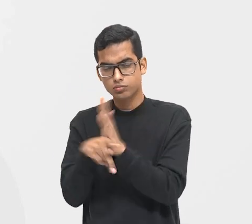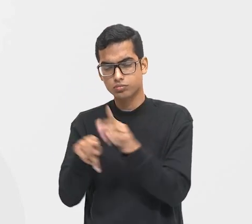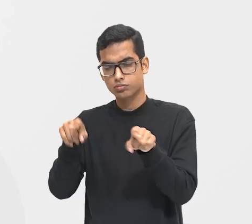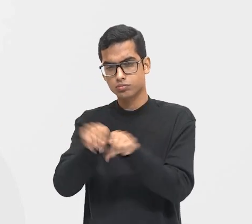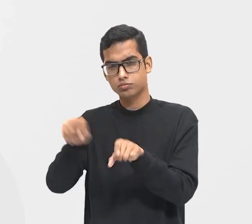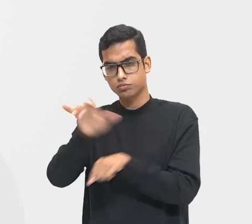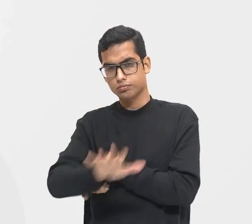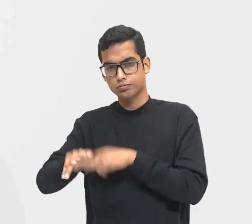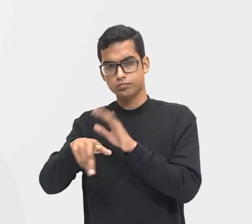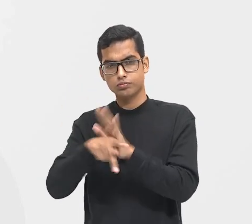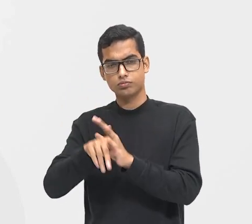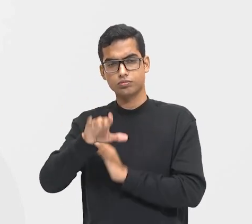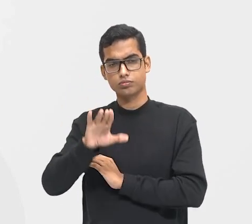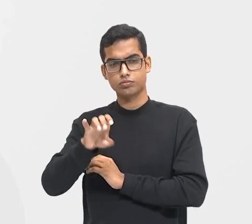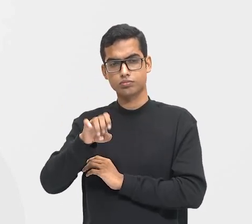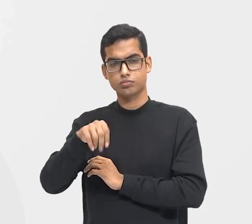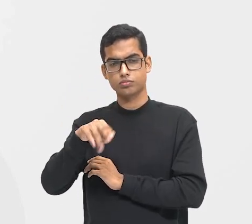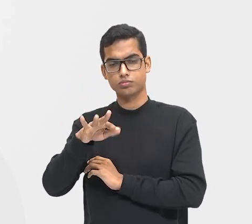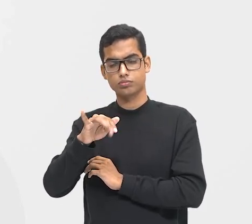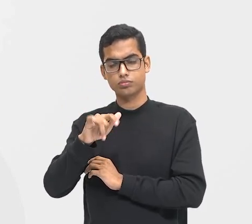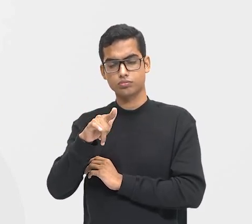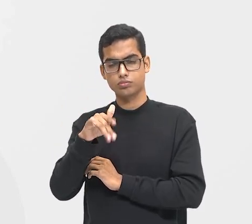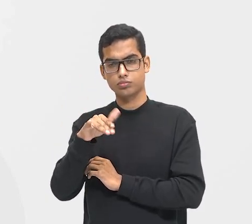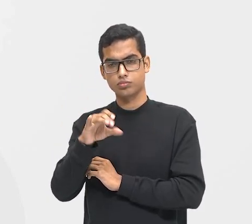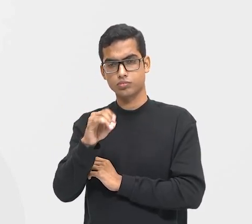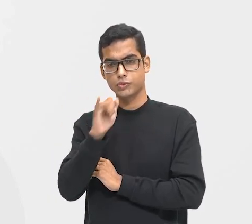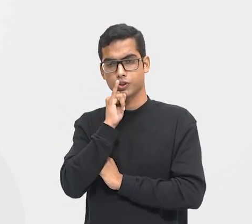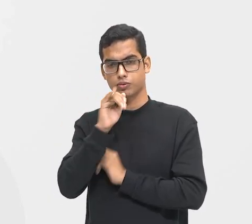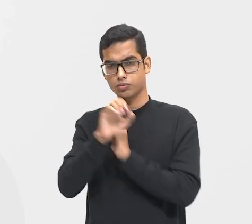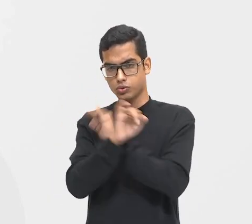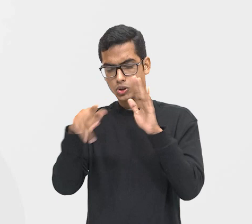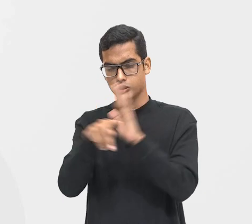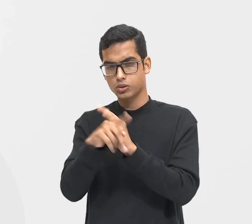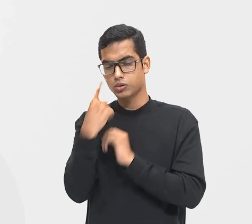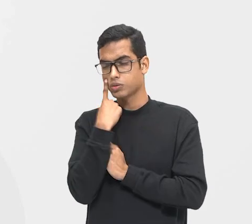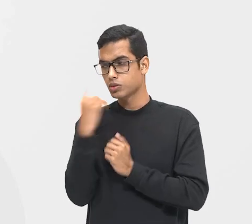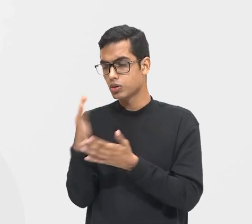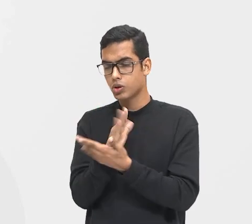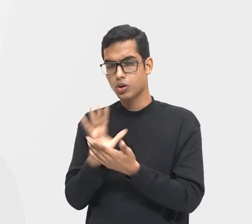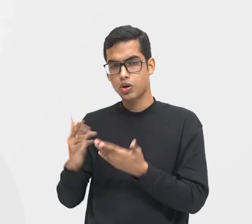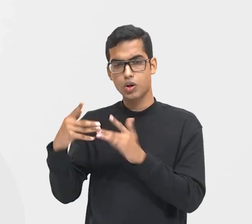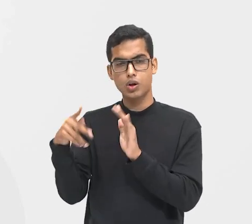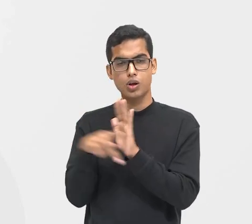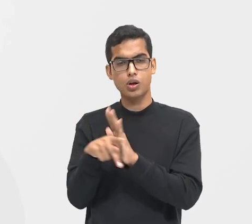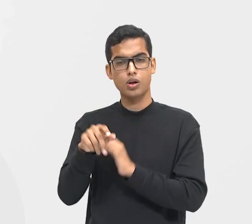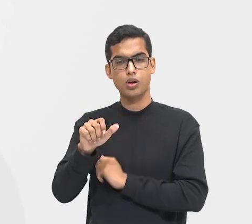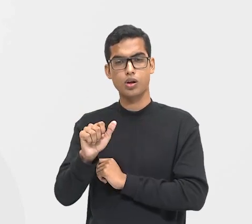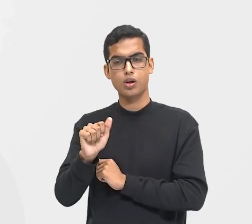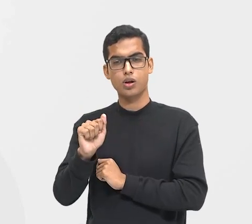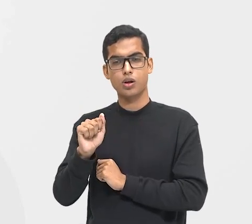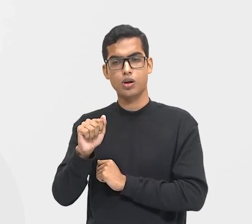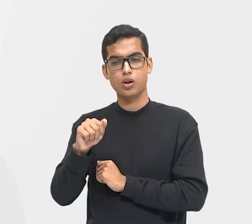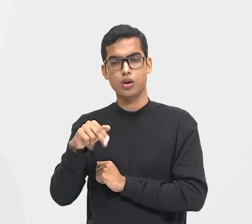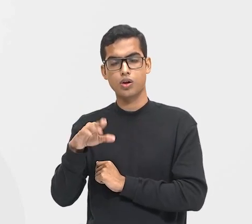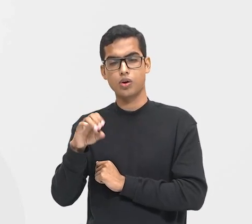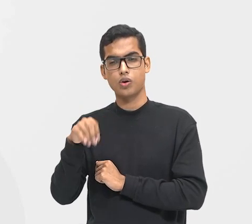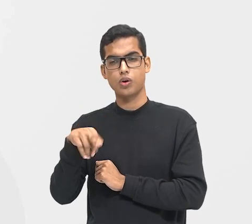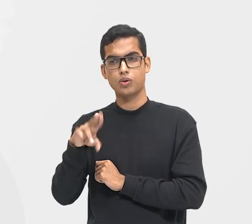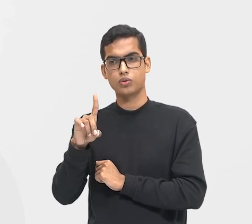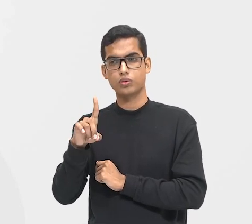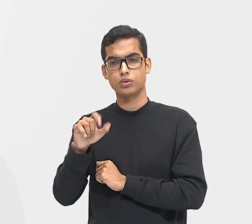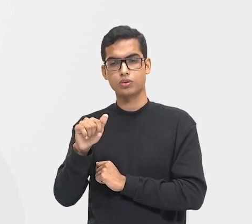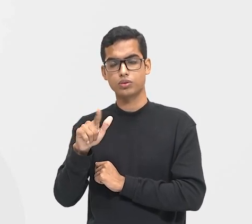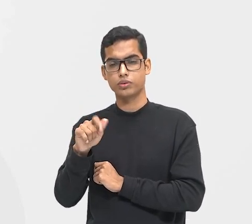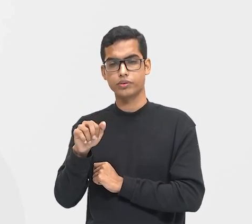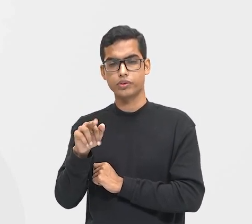né, toda essa região ali do encéfalo, por exemplo. Nós temos alguns fenômenos ondulatórios, né, como por exemplo a reflexão.